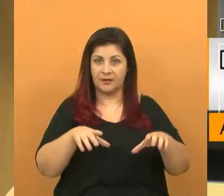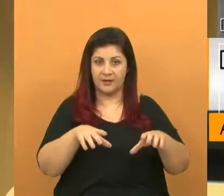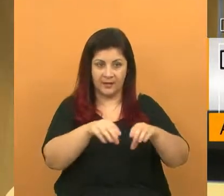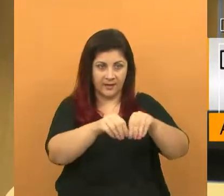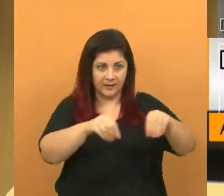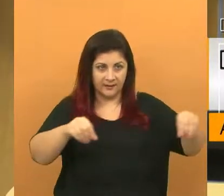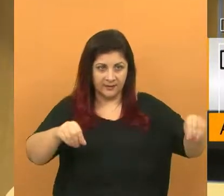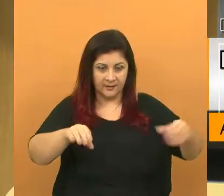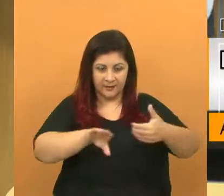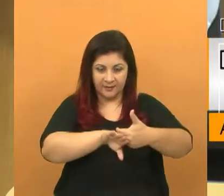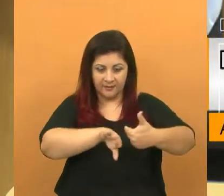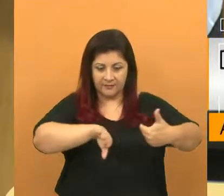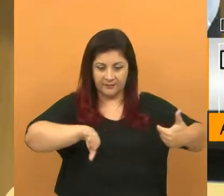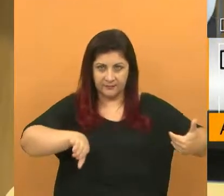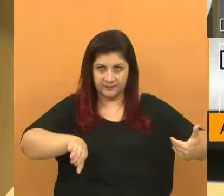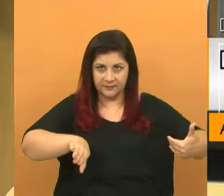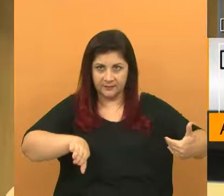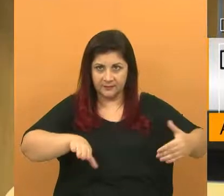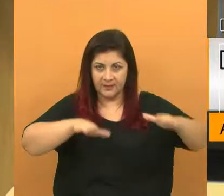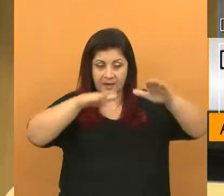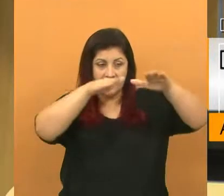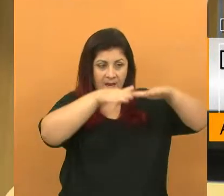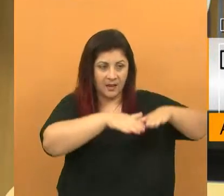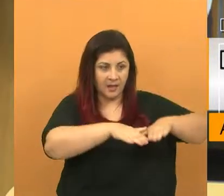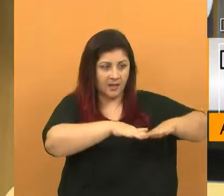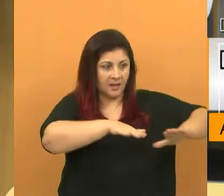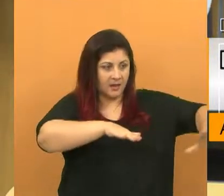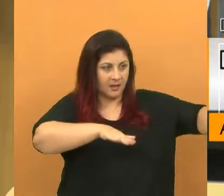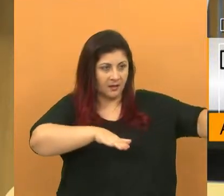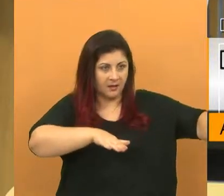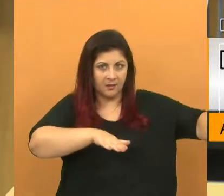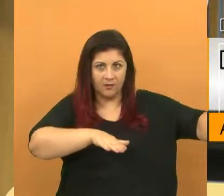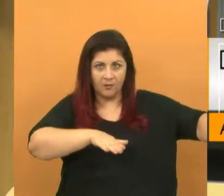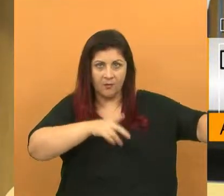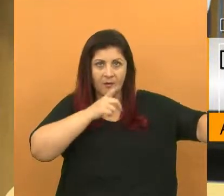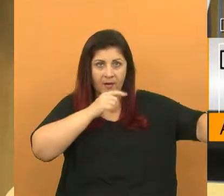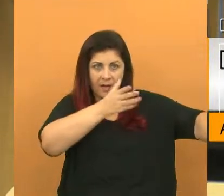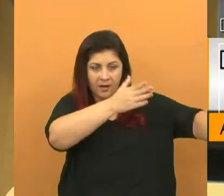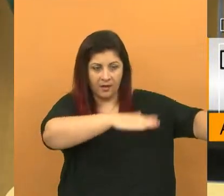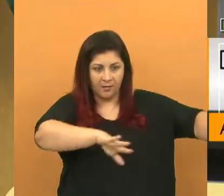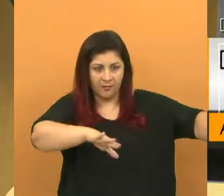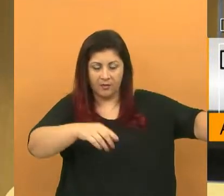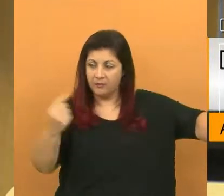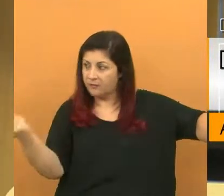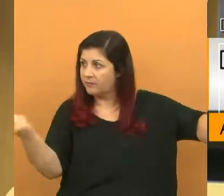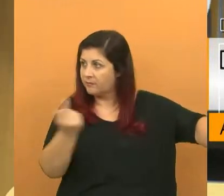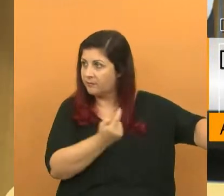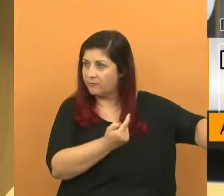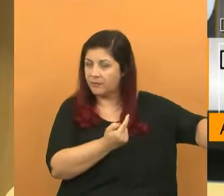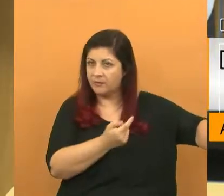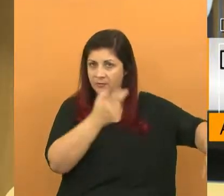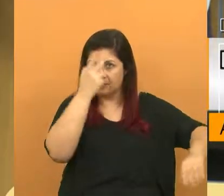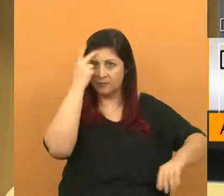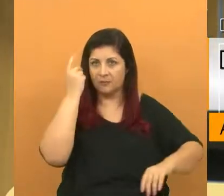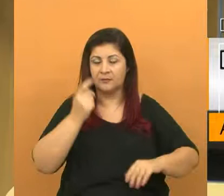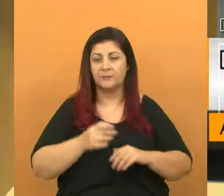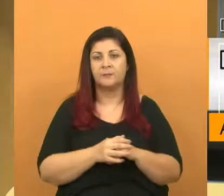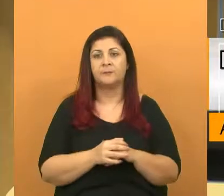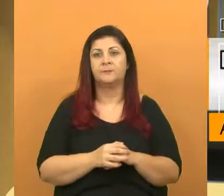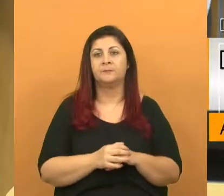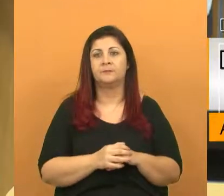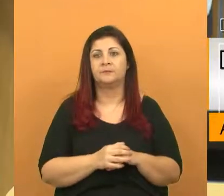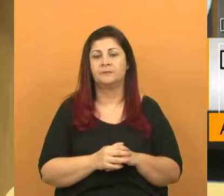fazer asfalto até aquela lagoa e colocar esses moradores que tinha entrado na área verde